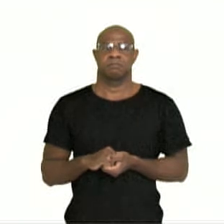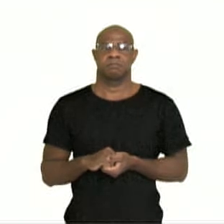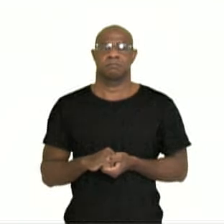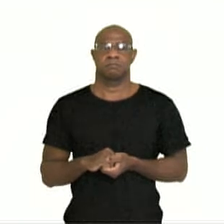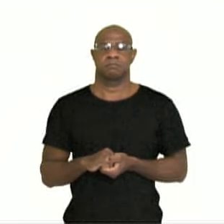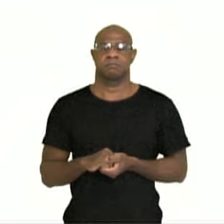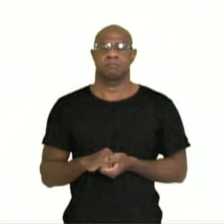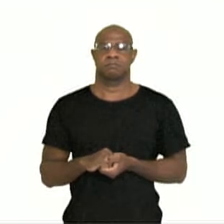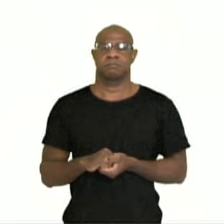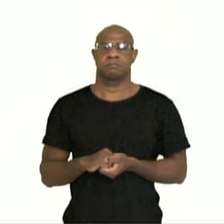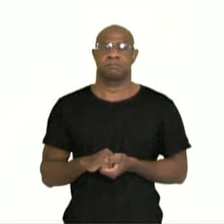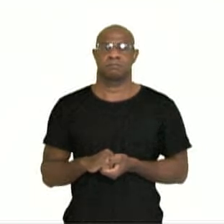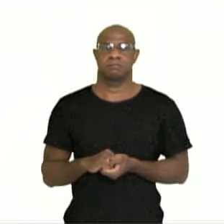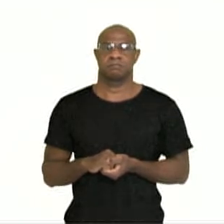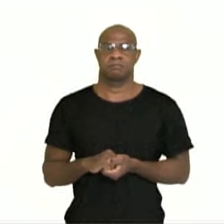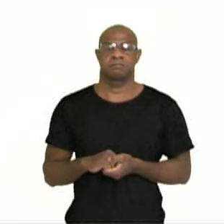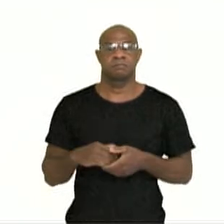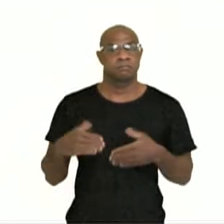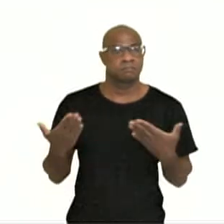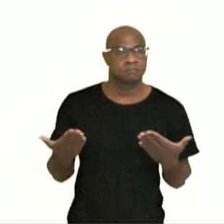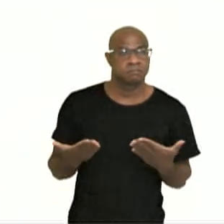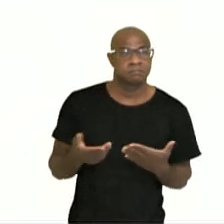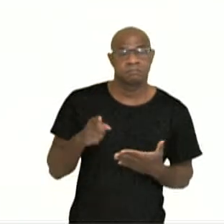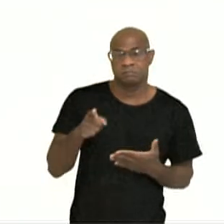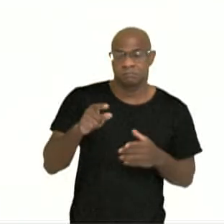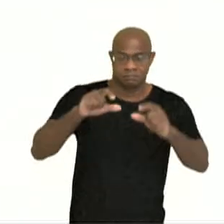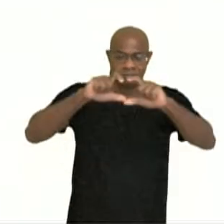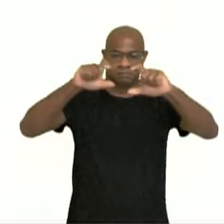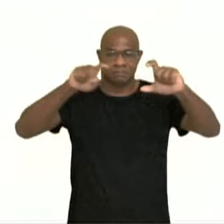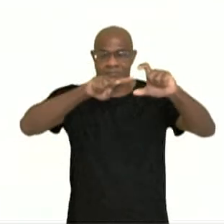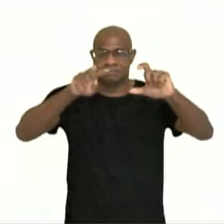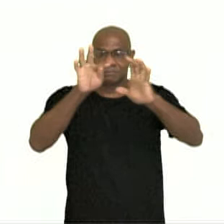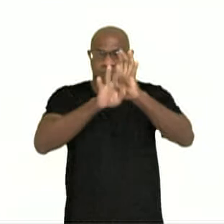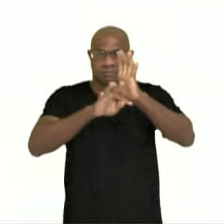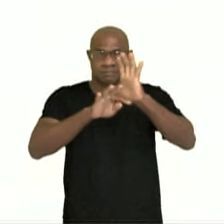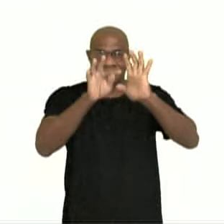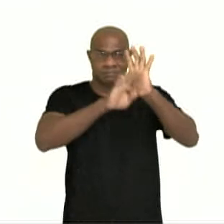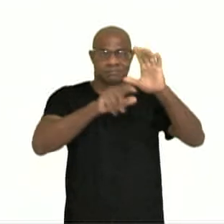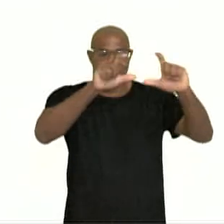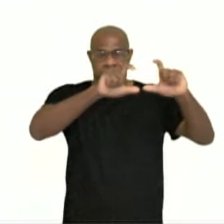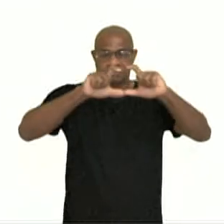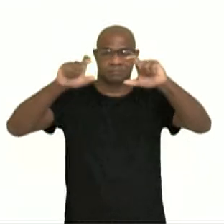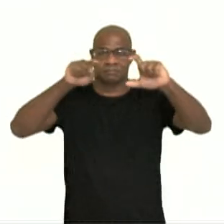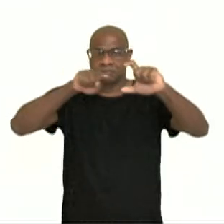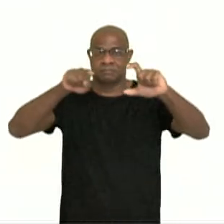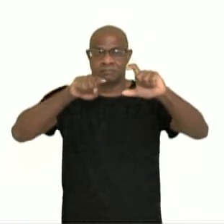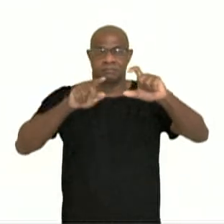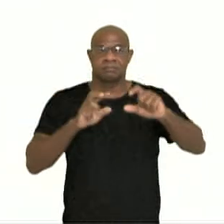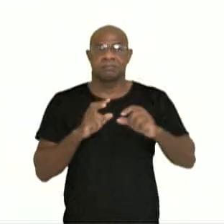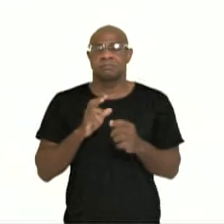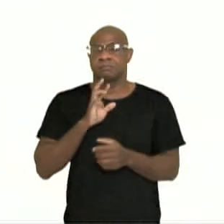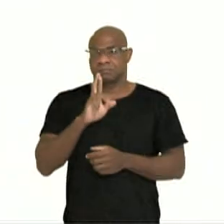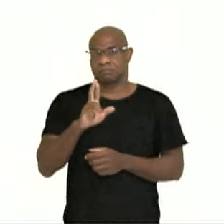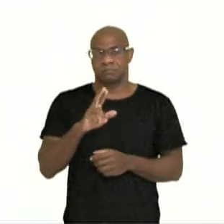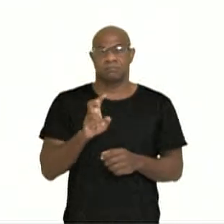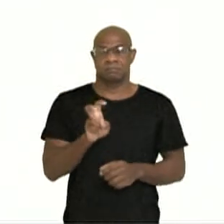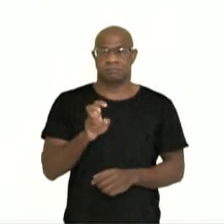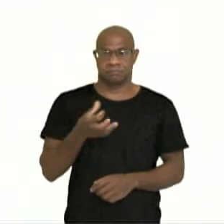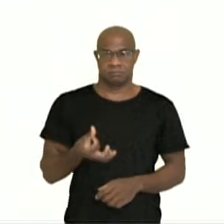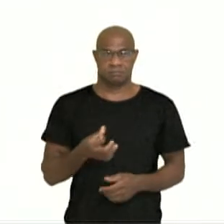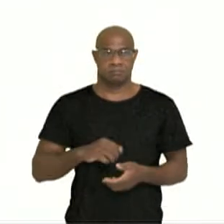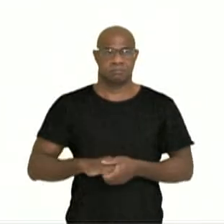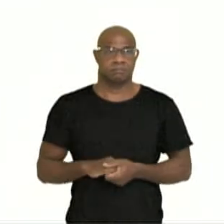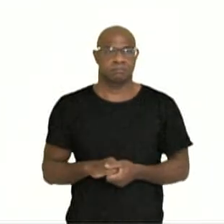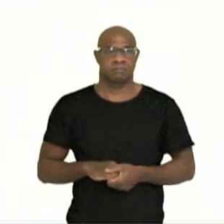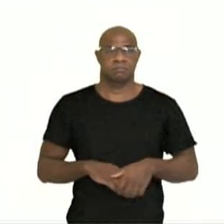form of microwaves. Então, considerando esse trecho aqui do texto, pessoal, responderemos as questões 5 e 6.